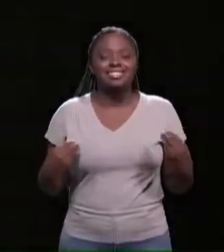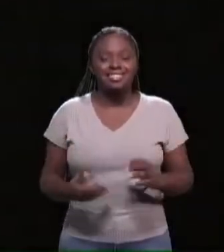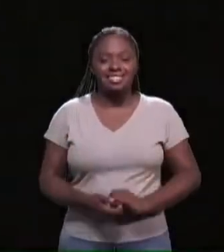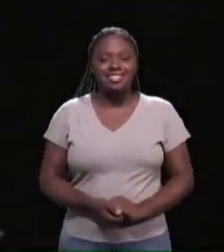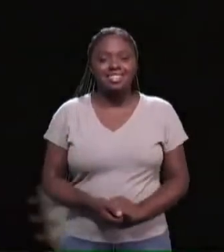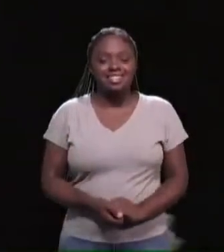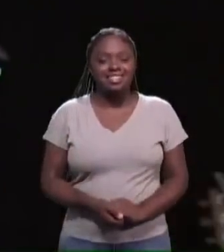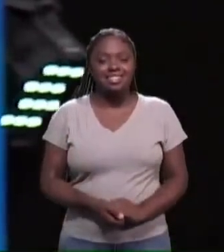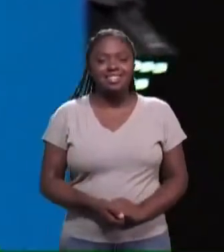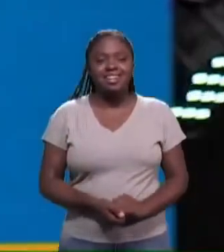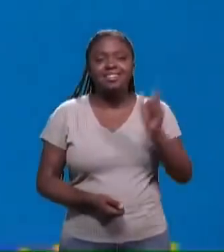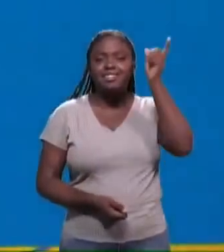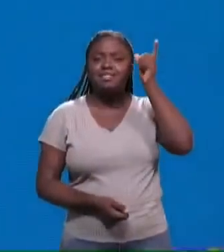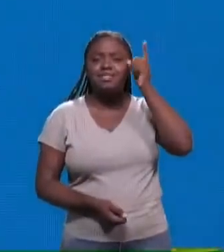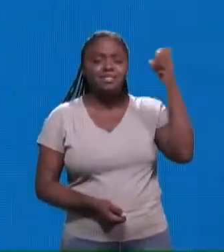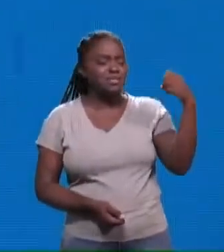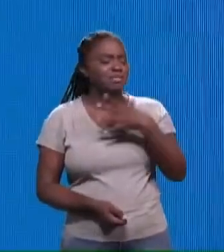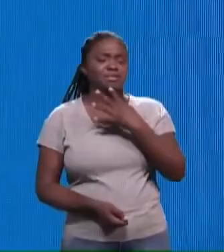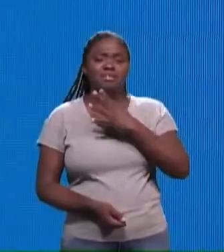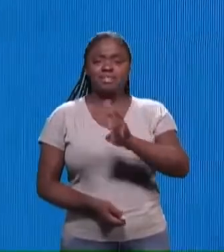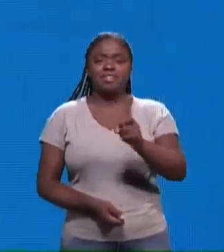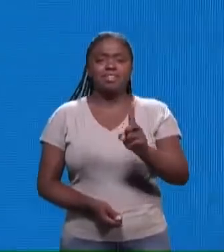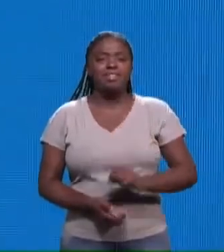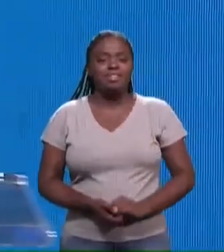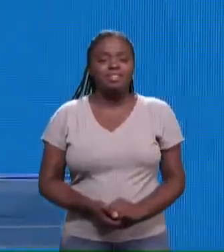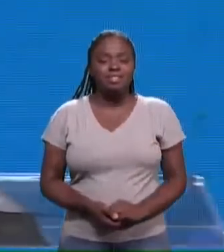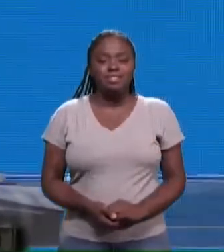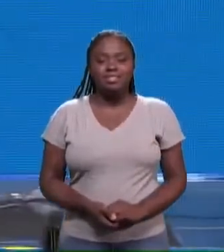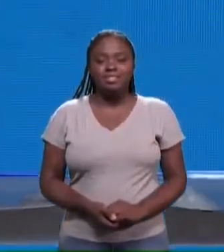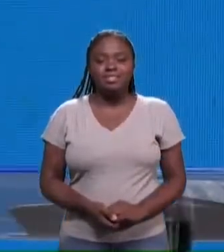Que demônio novo é esse que eu não conhecia?